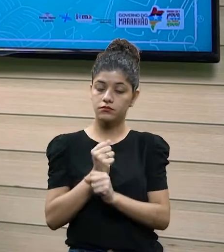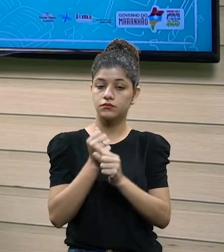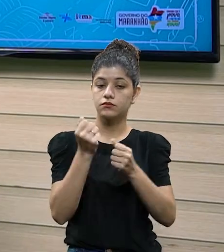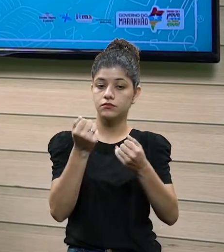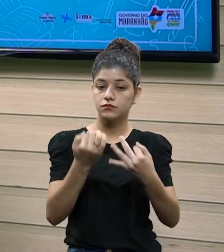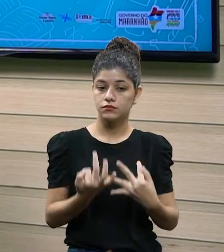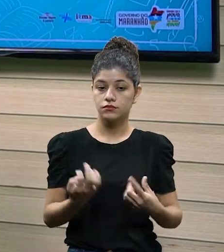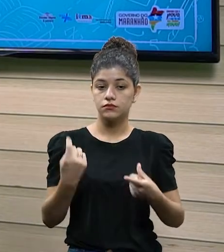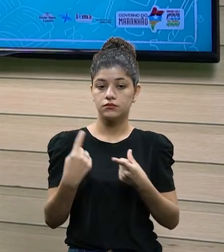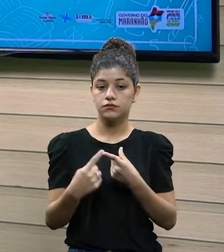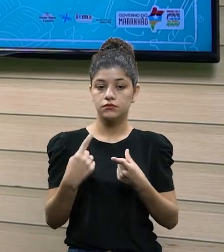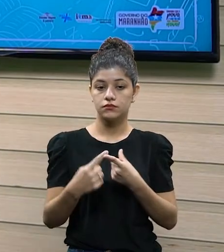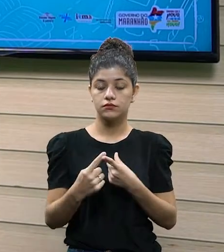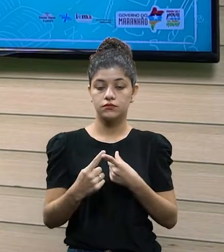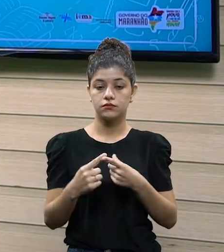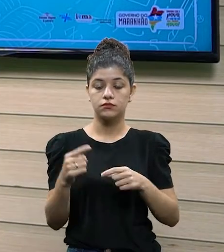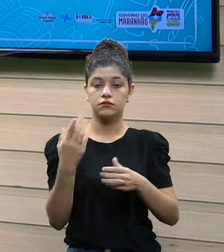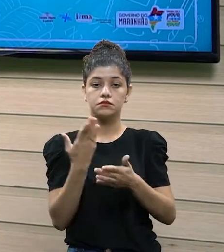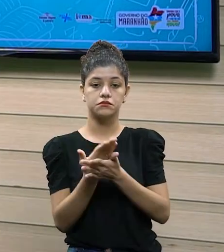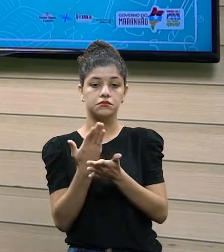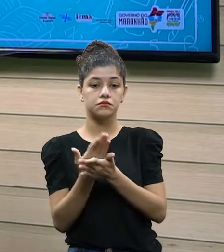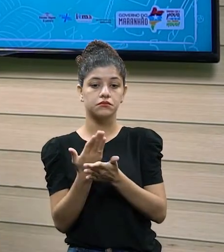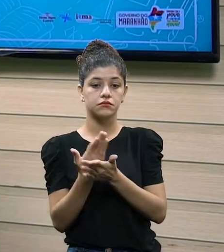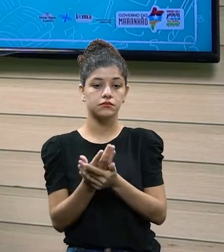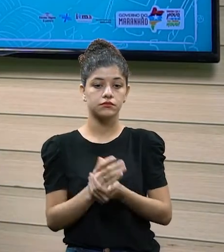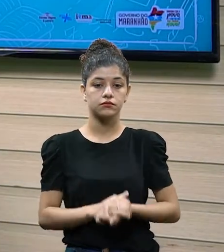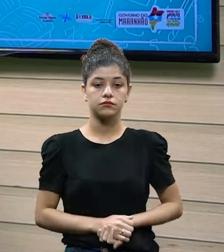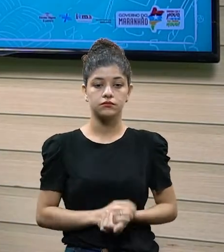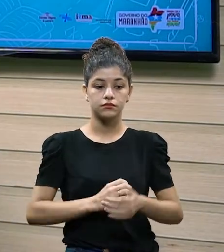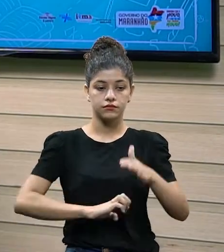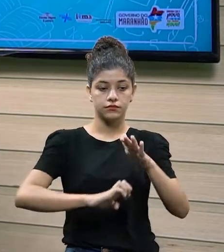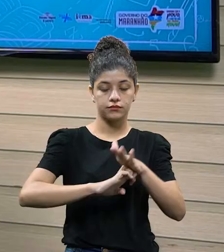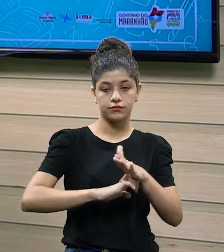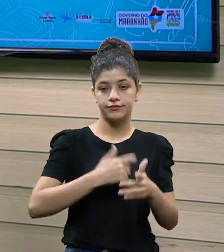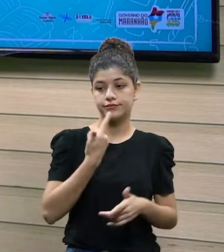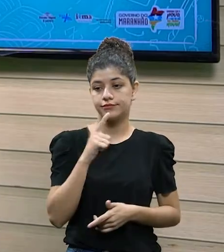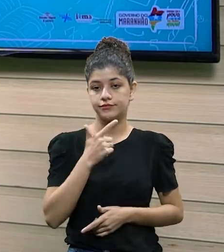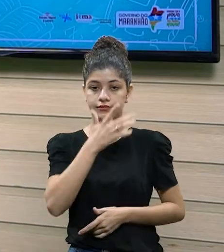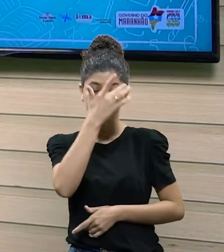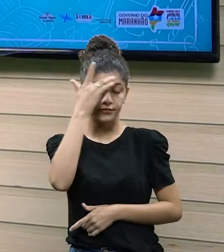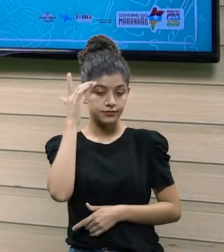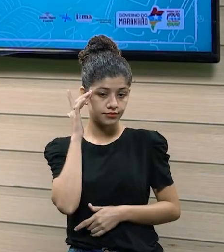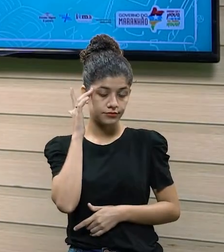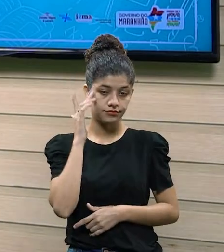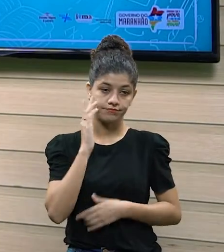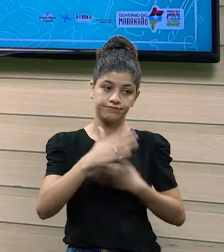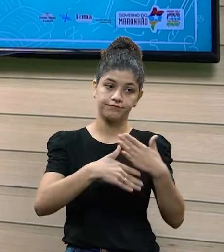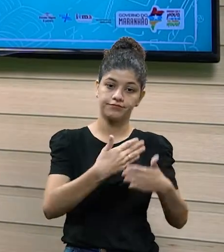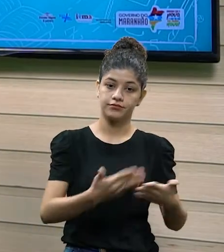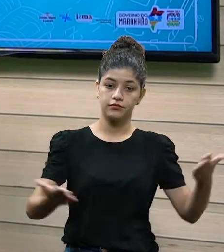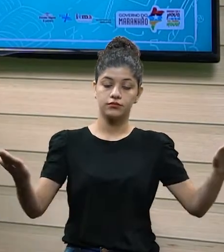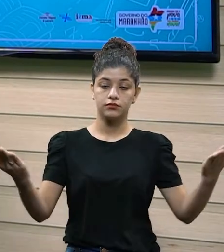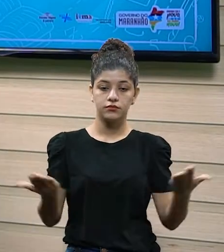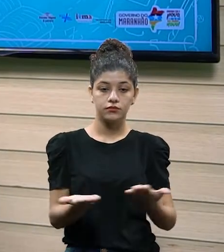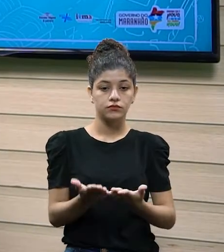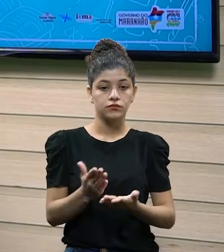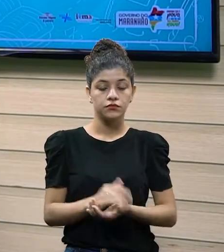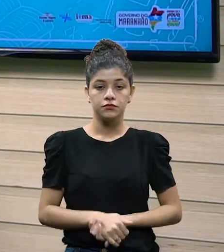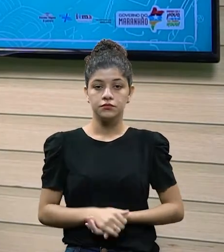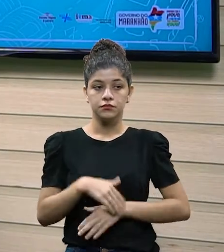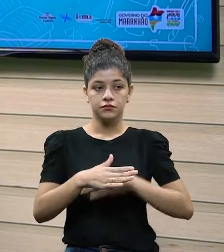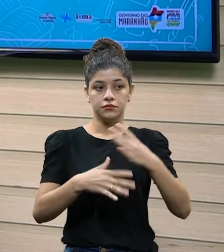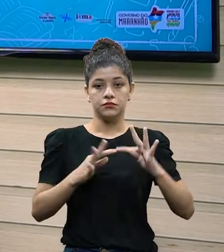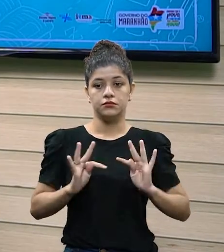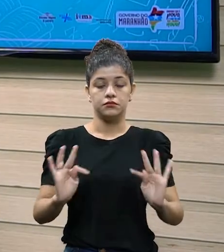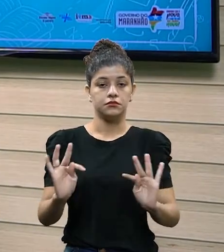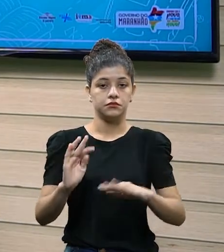pessoas? Sem as pessoas, uma empresa não anda. Por exemplo, hoje a gente está aqui num processo tecnológico avançadíssimo. Acredito